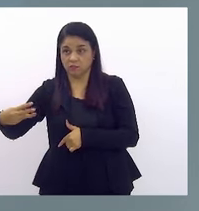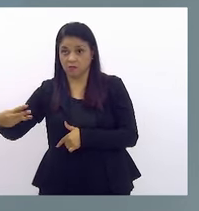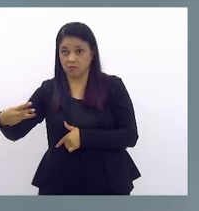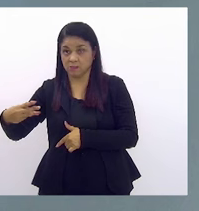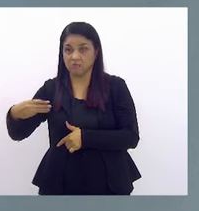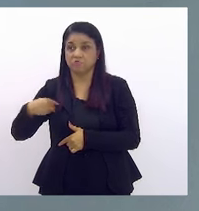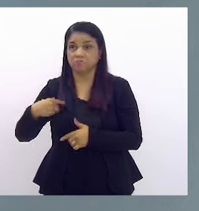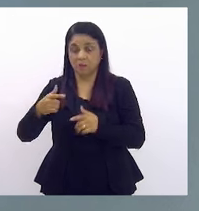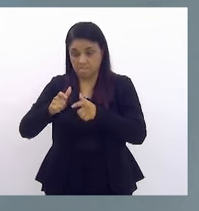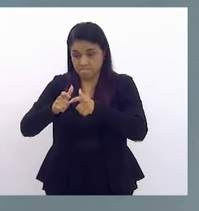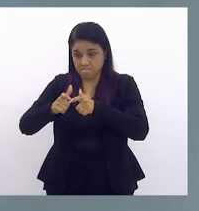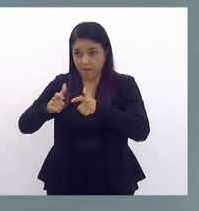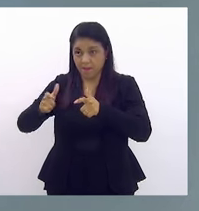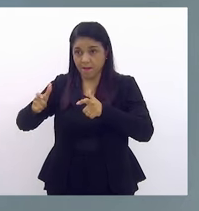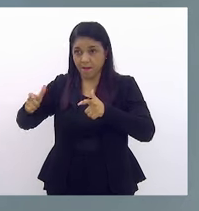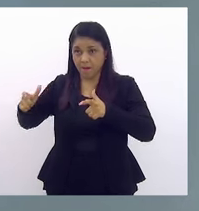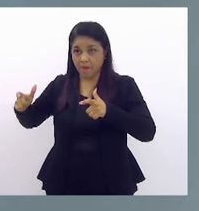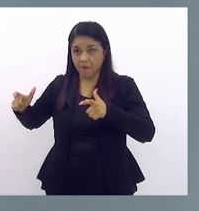Aqui,